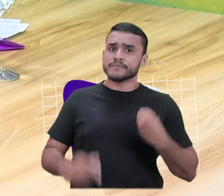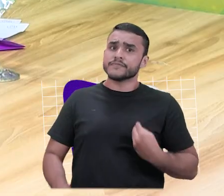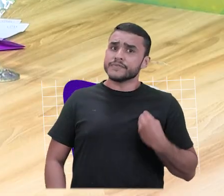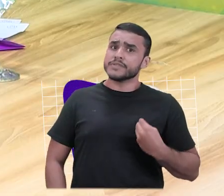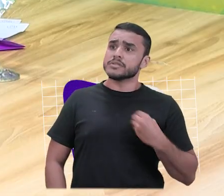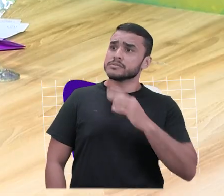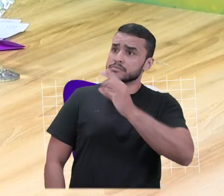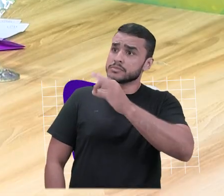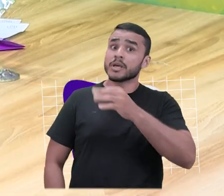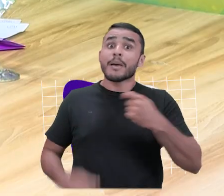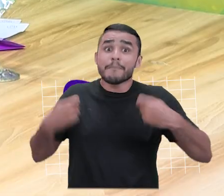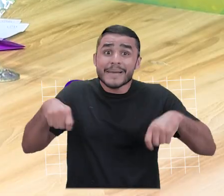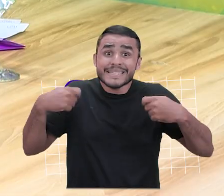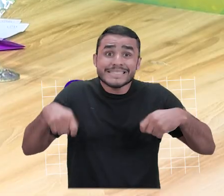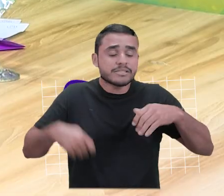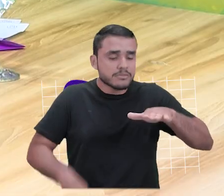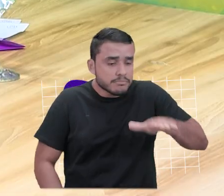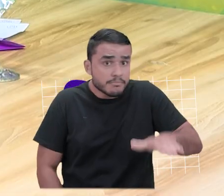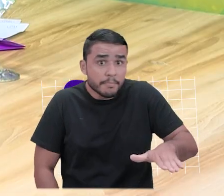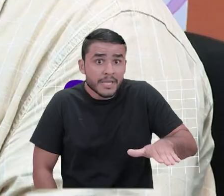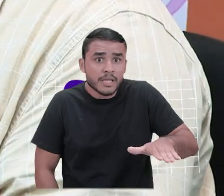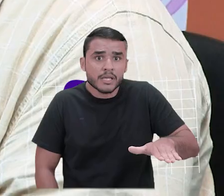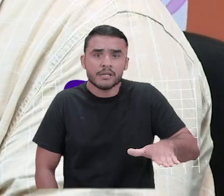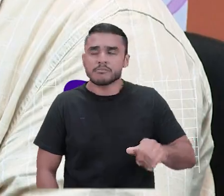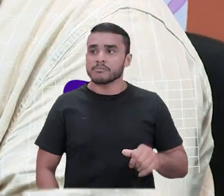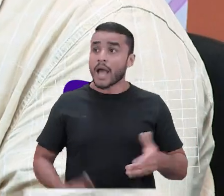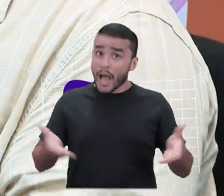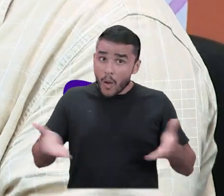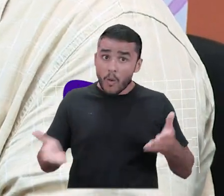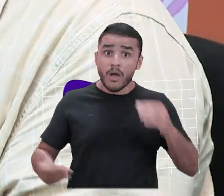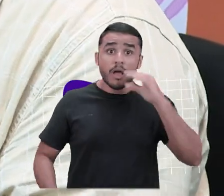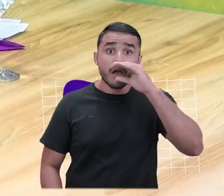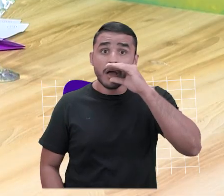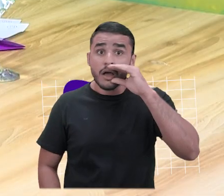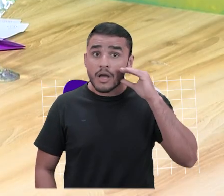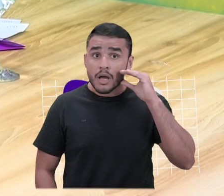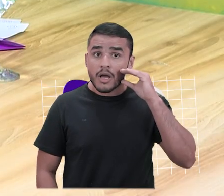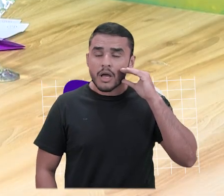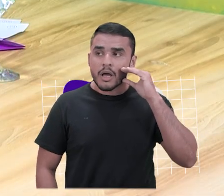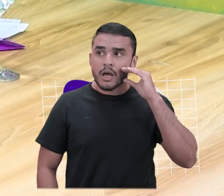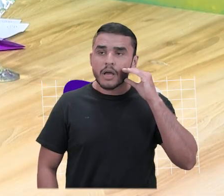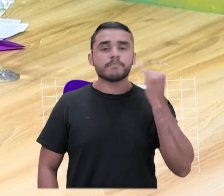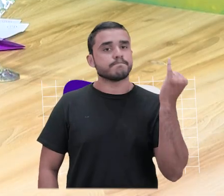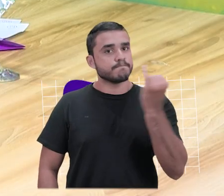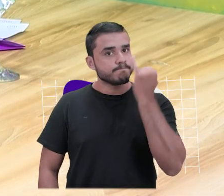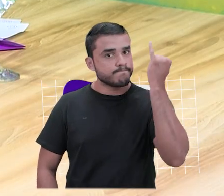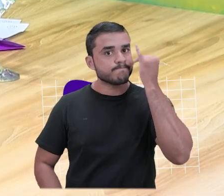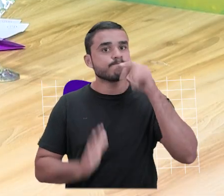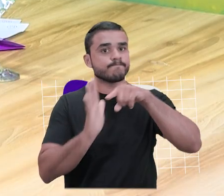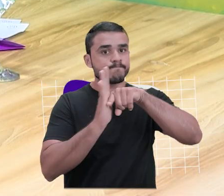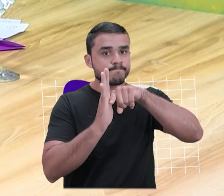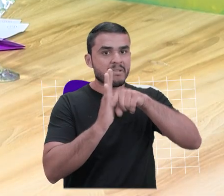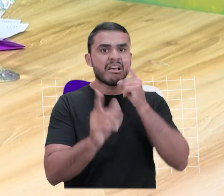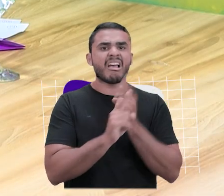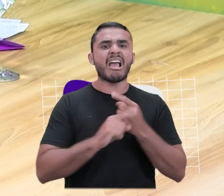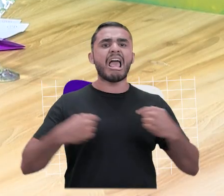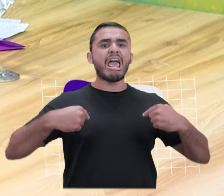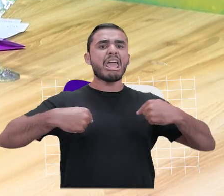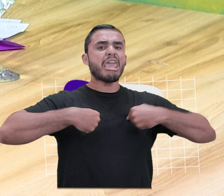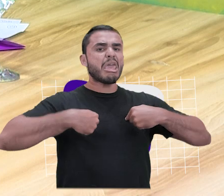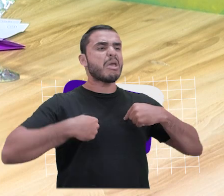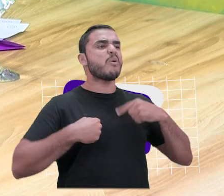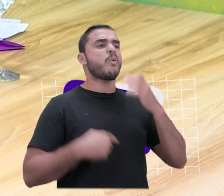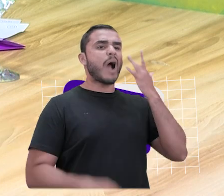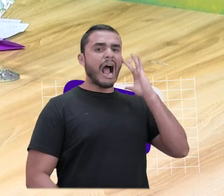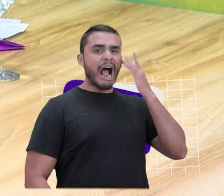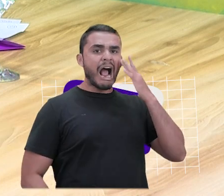pessoa adulta. Não é porque agora não vai valer nada, pelo contrário. Perfeito. Isso é uma das coisas que as pessoas mais falam. Não vou atrás porque, assim...